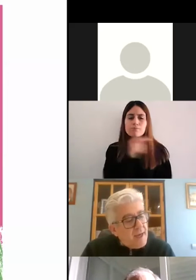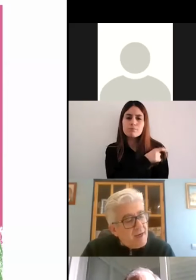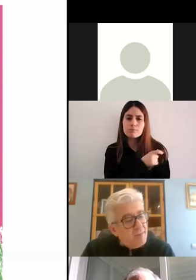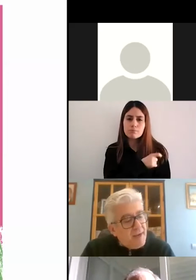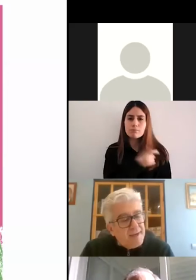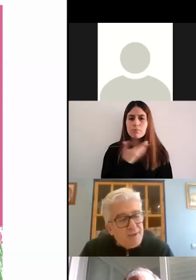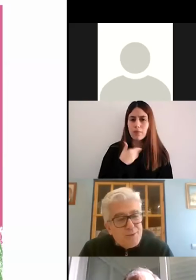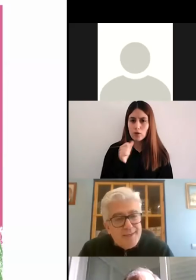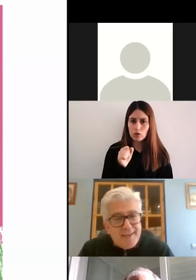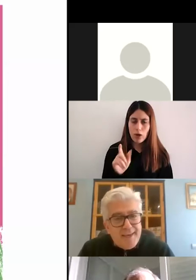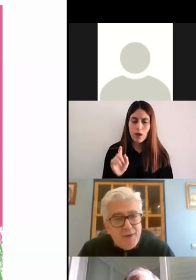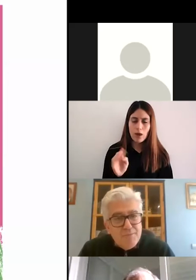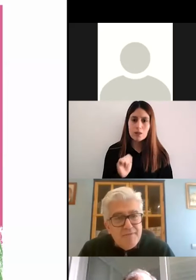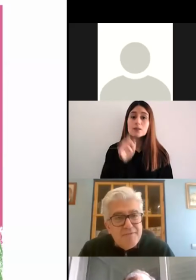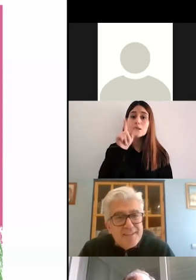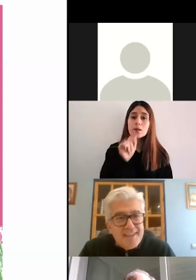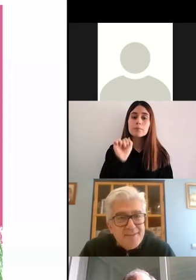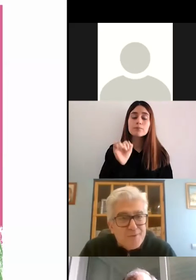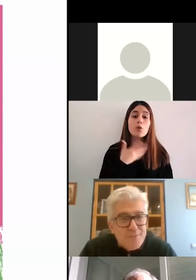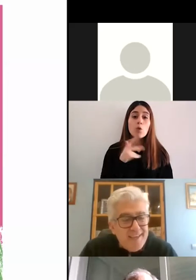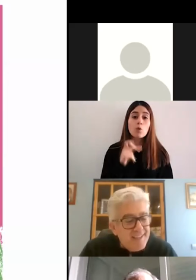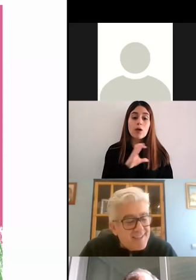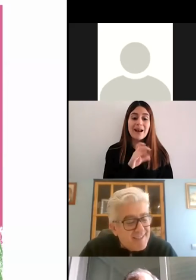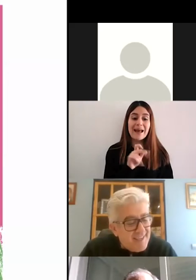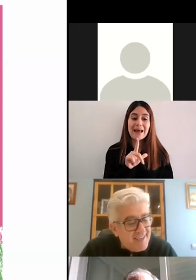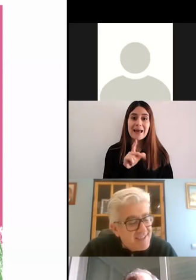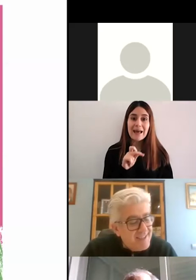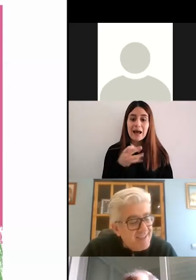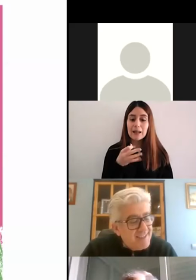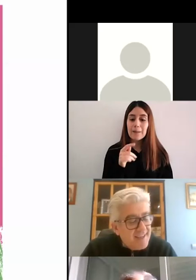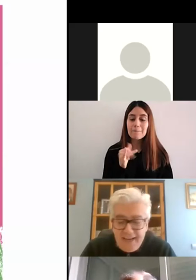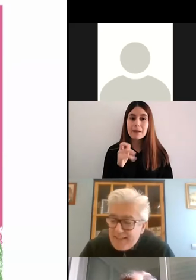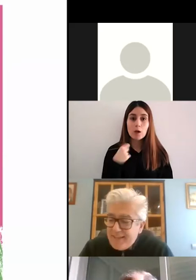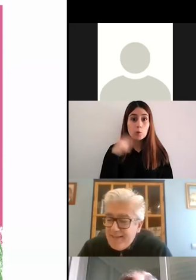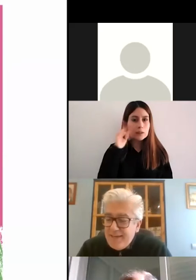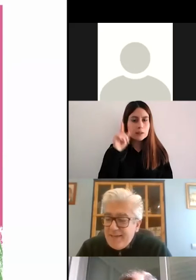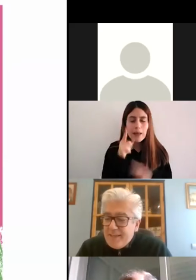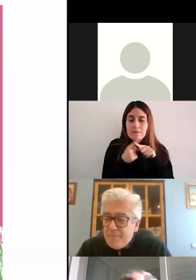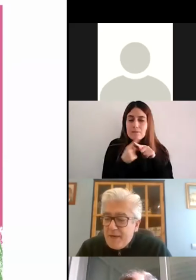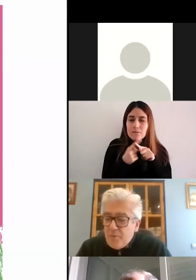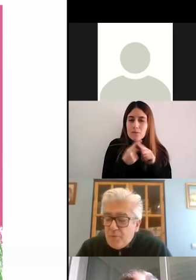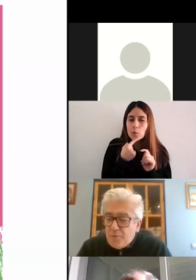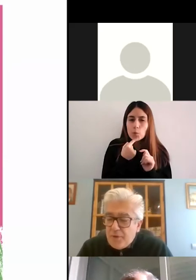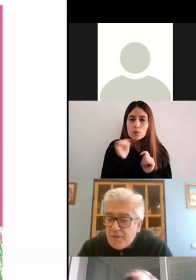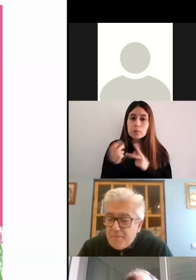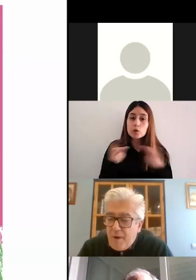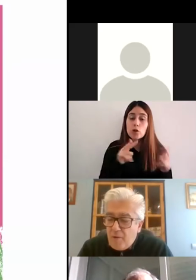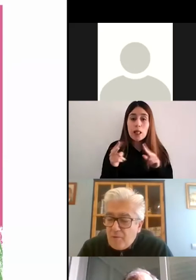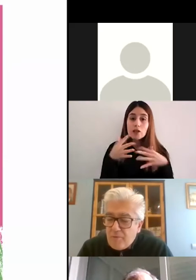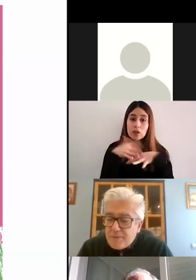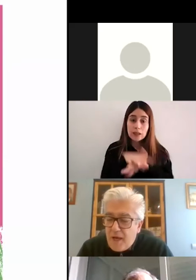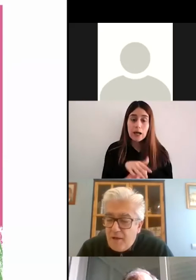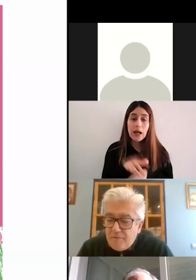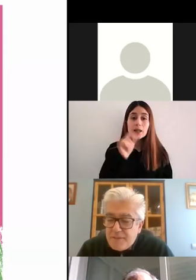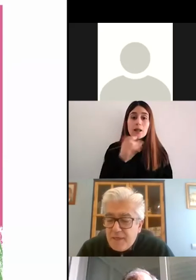doutora Carla Pereira, que eu sei que é uma verdadeira formiguinha da estratégia integrada, também o Dr.